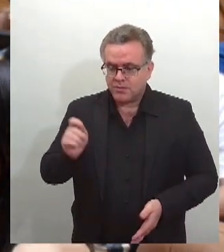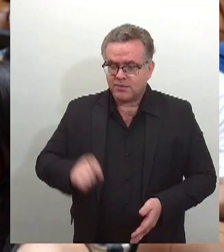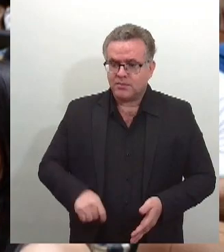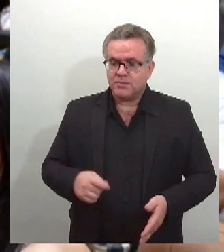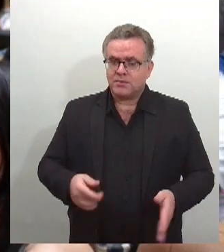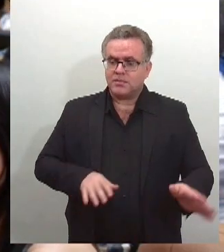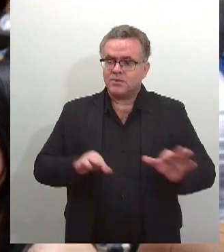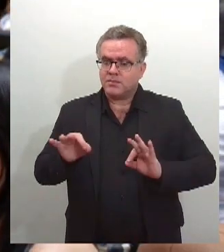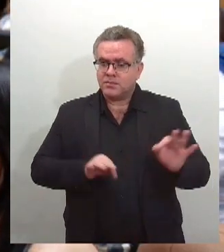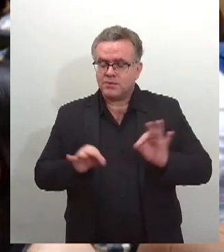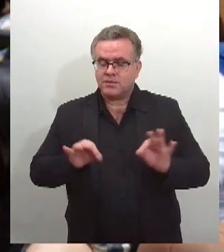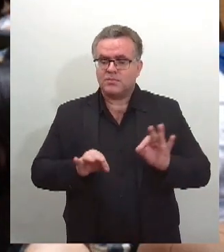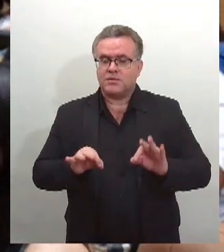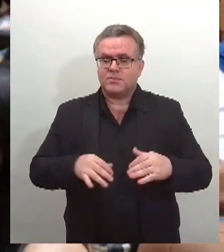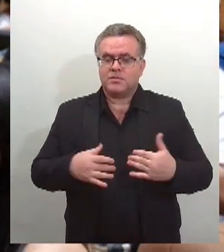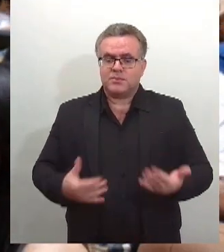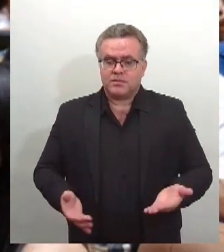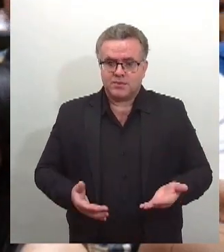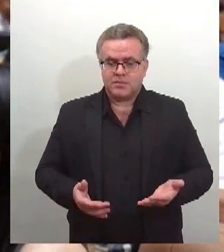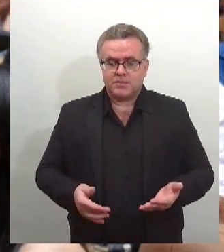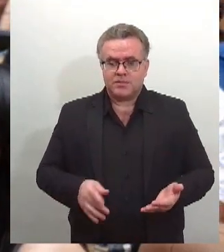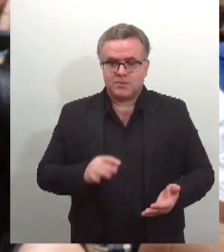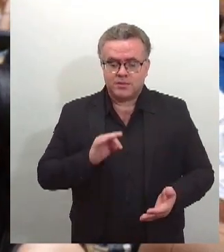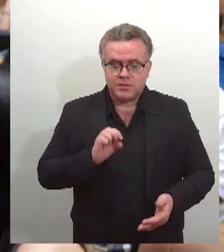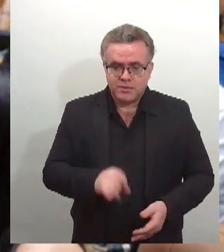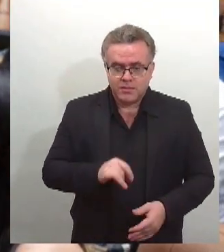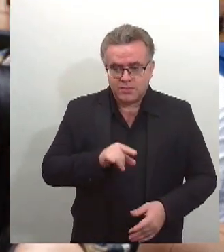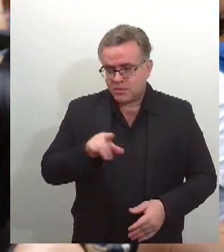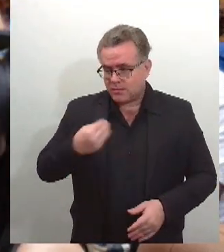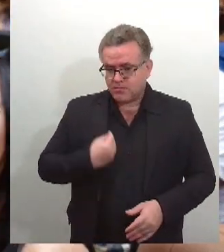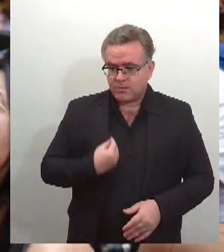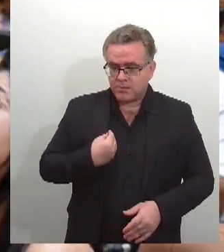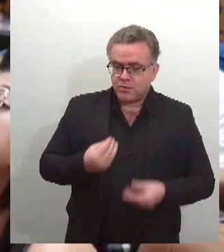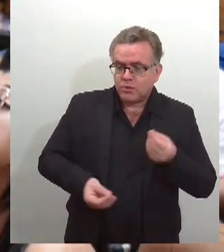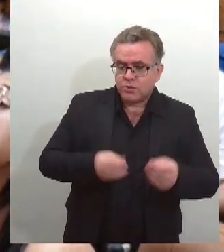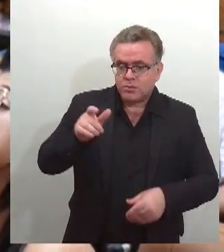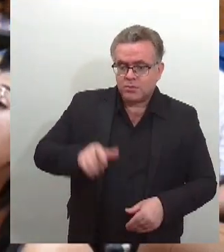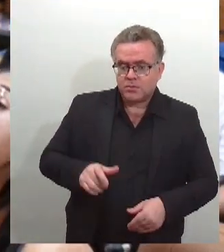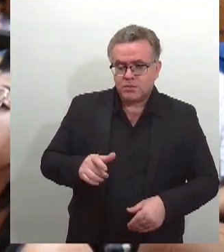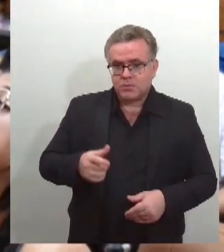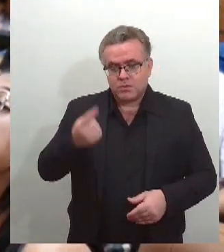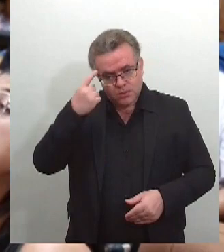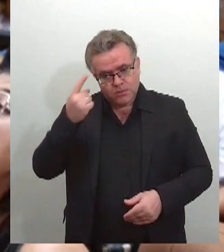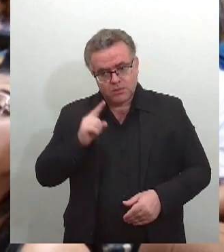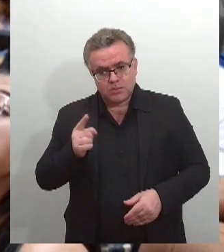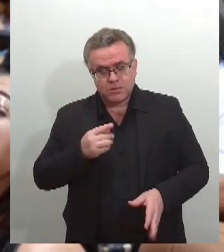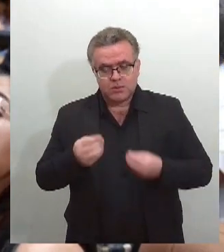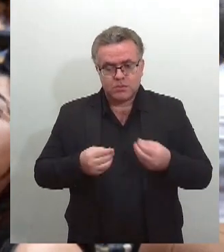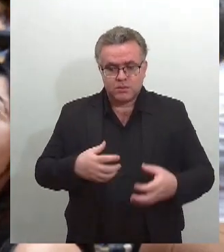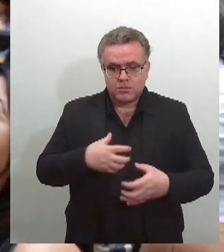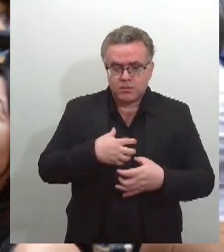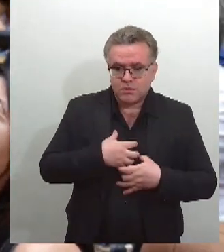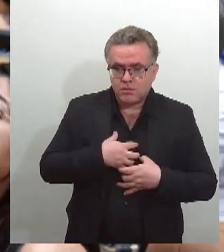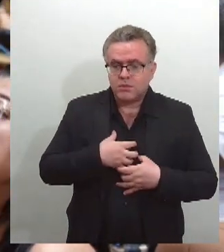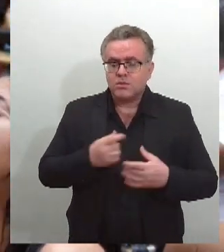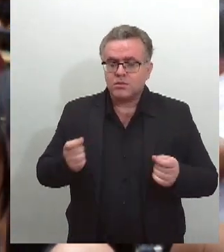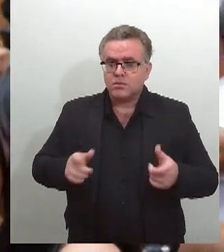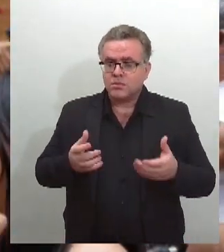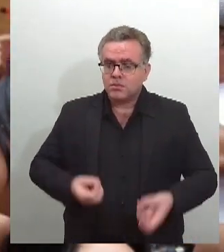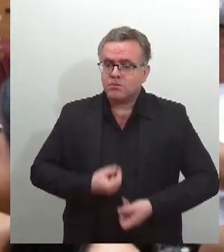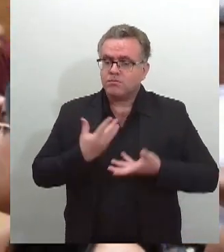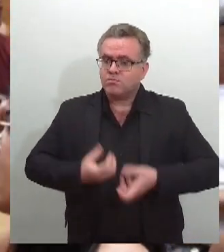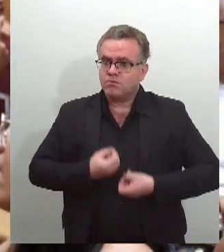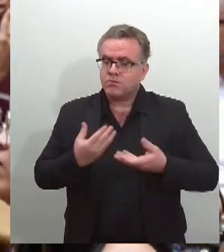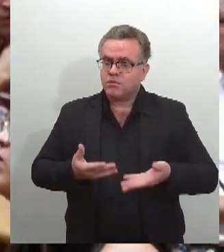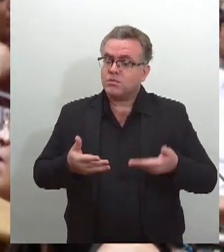paciente, e se não tivesse com uma pessoa ao lado, você não sabe, né, direito o que é que ele está tendo, o que é que ele está sentindo para poder se expressar. Eu acho que a gente precisa do básico, da